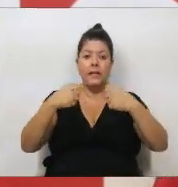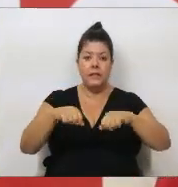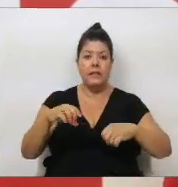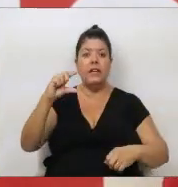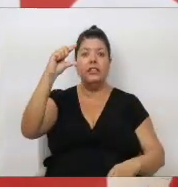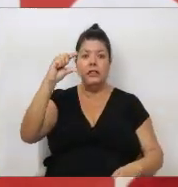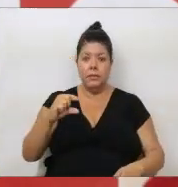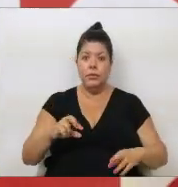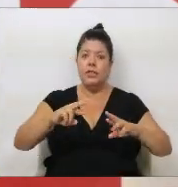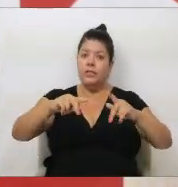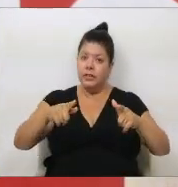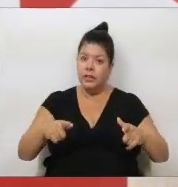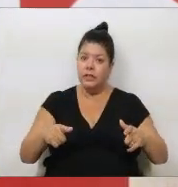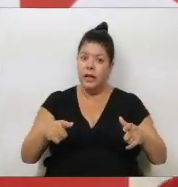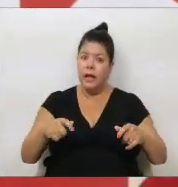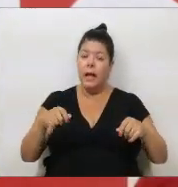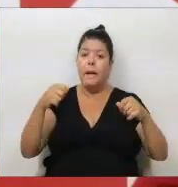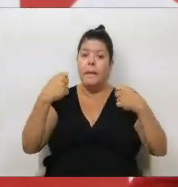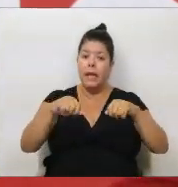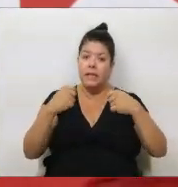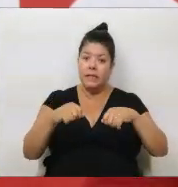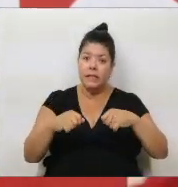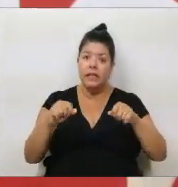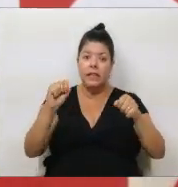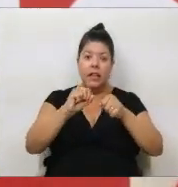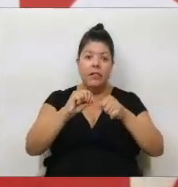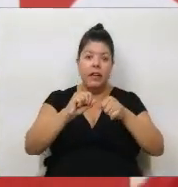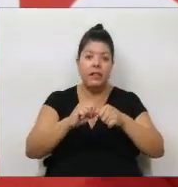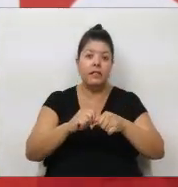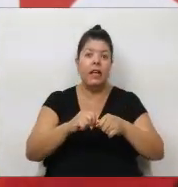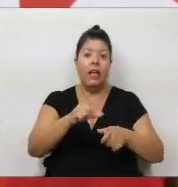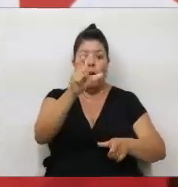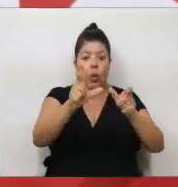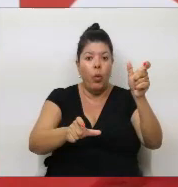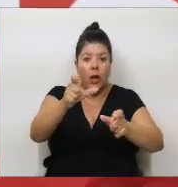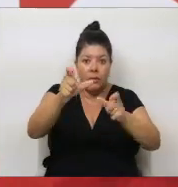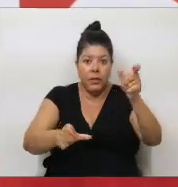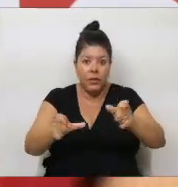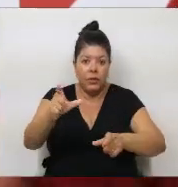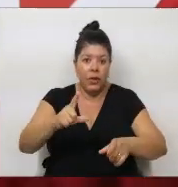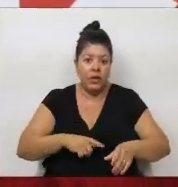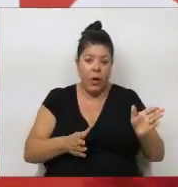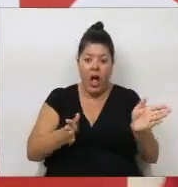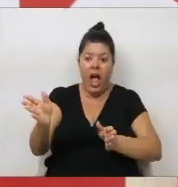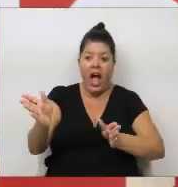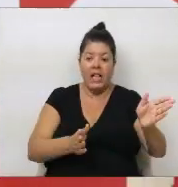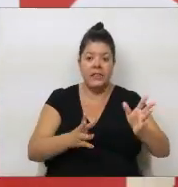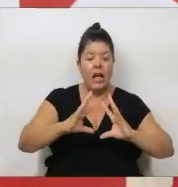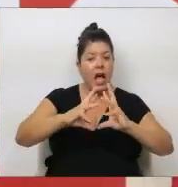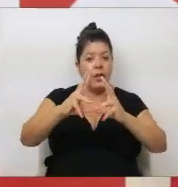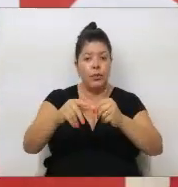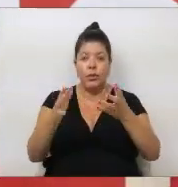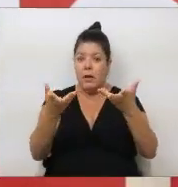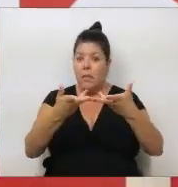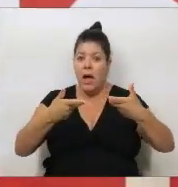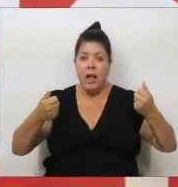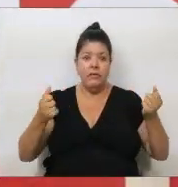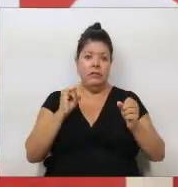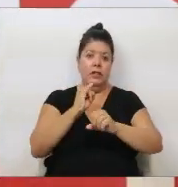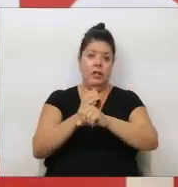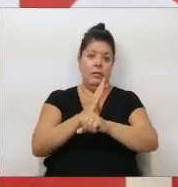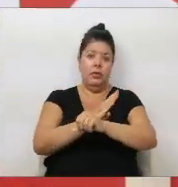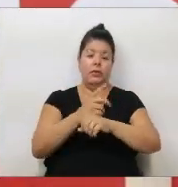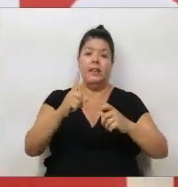diminuir essas diferenças, a gente precisa fazer com que mais e mais pessoas tenham acesso a tudo aquilo de maravilhoso que Imbituba